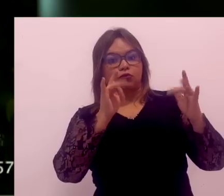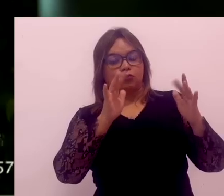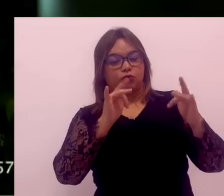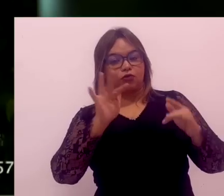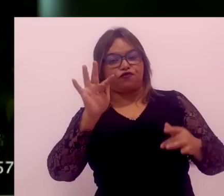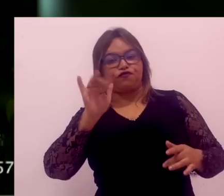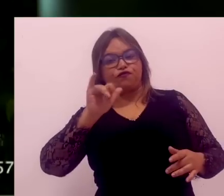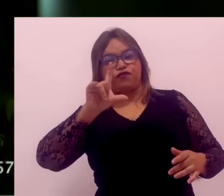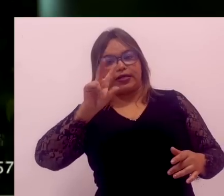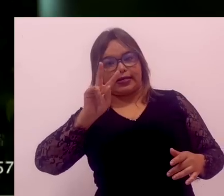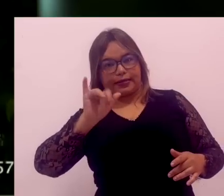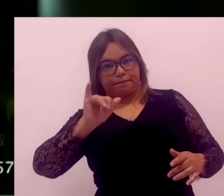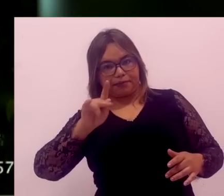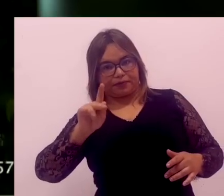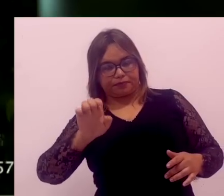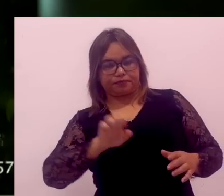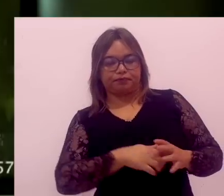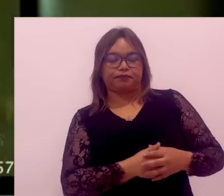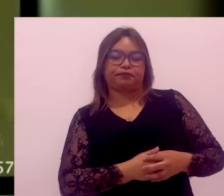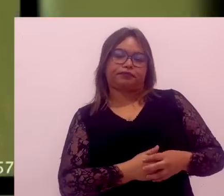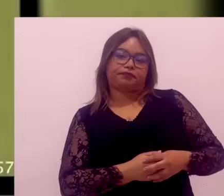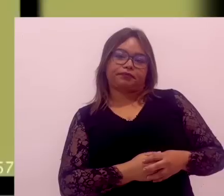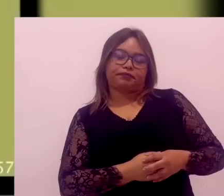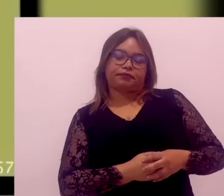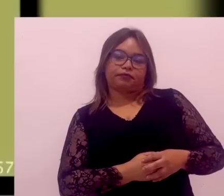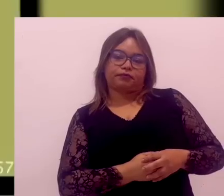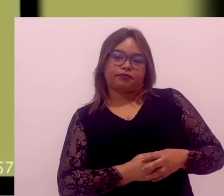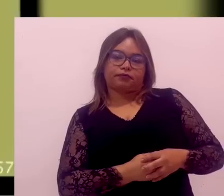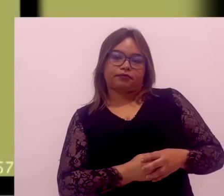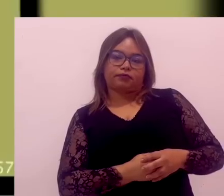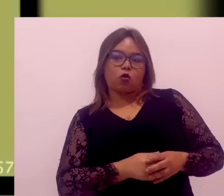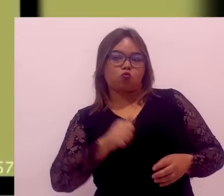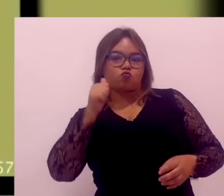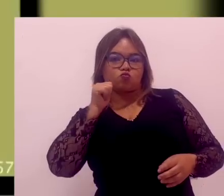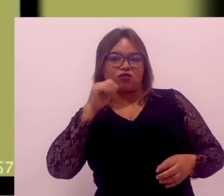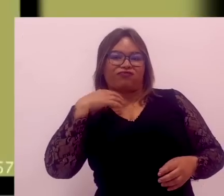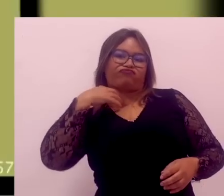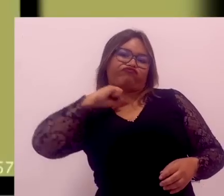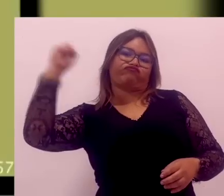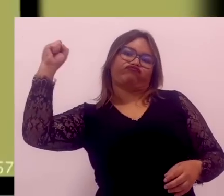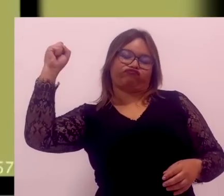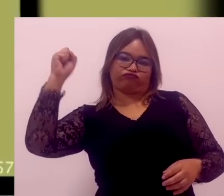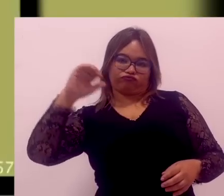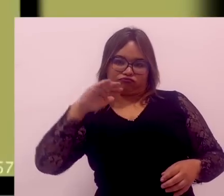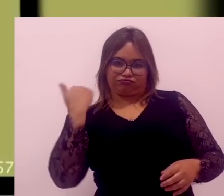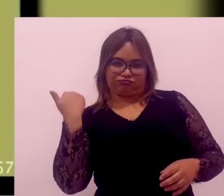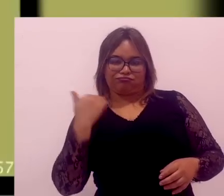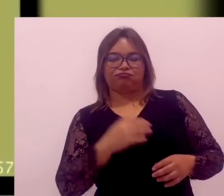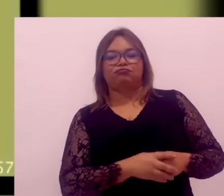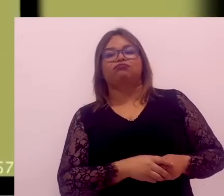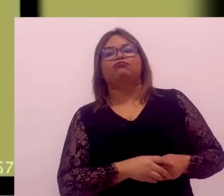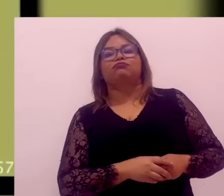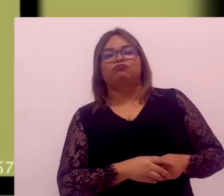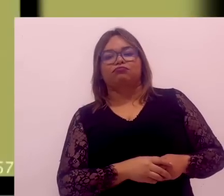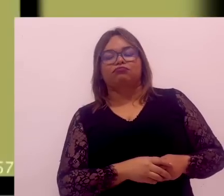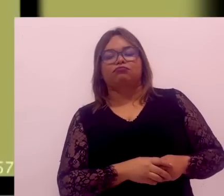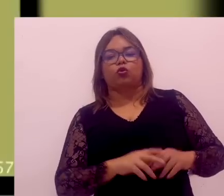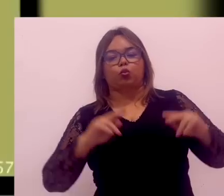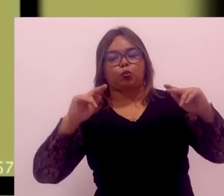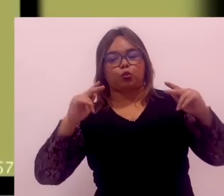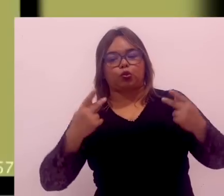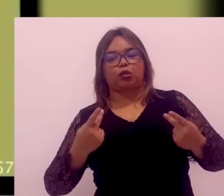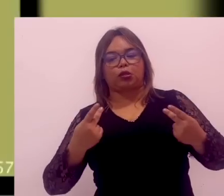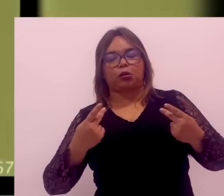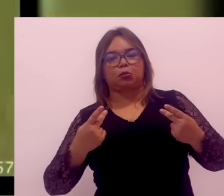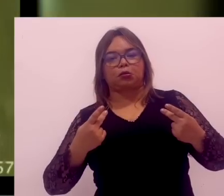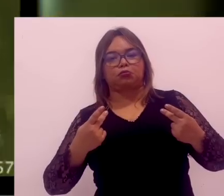Ela cometeu suicídio. O humanismo é o nível mais baixo. São os maçons que não têm aventais. A YMCA, todo o